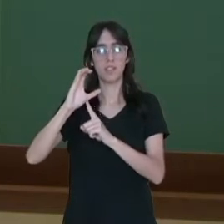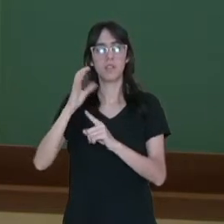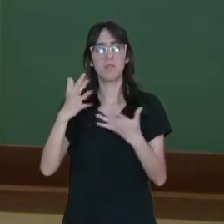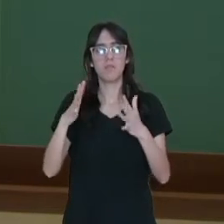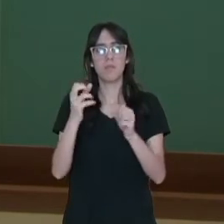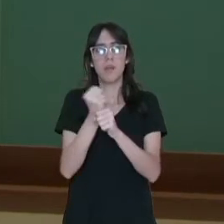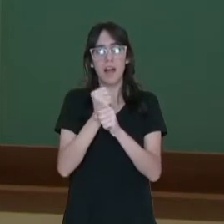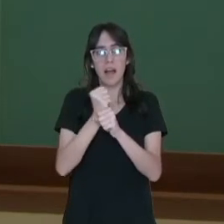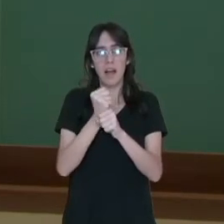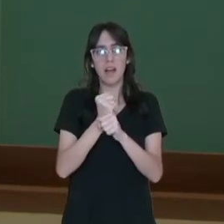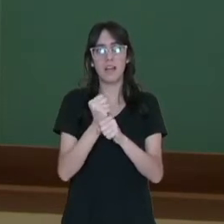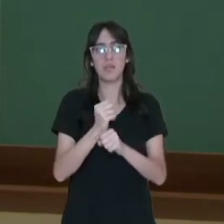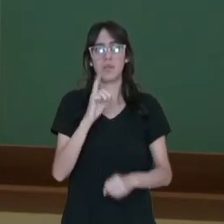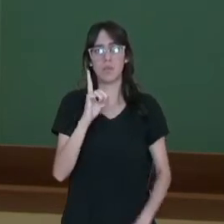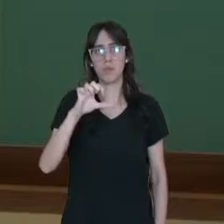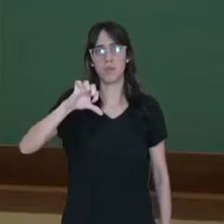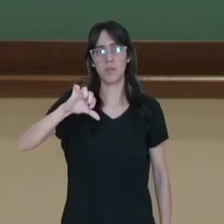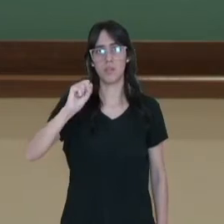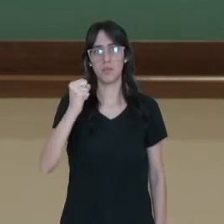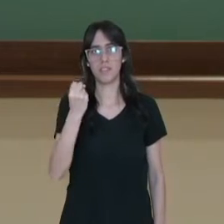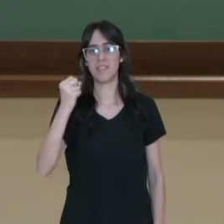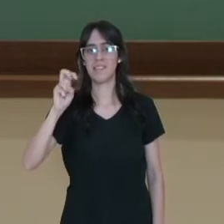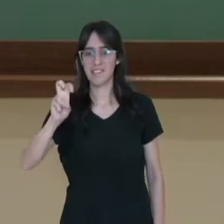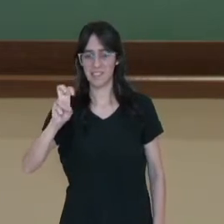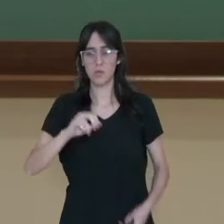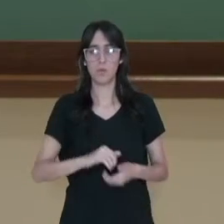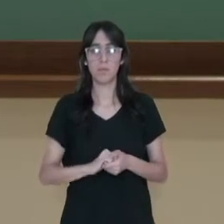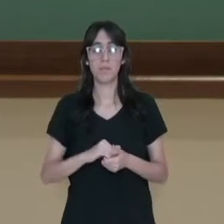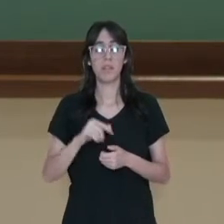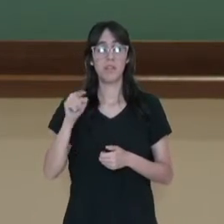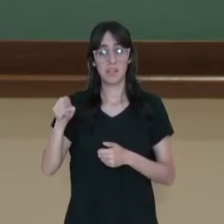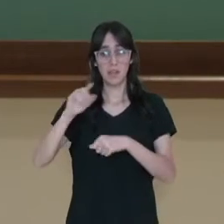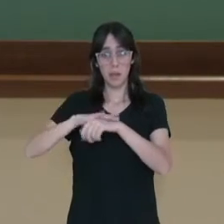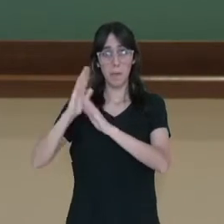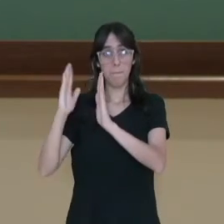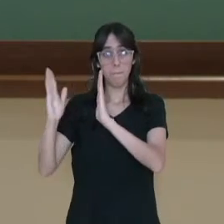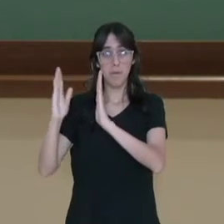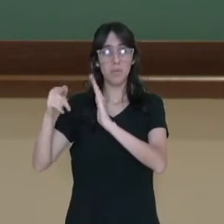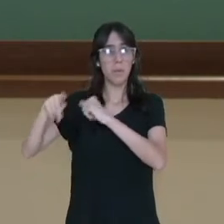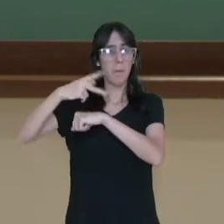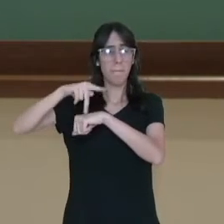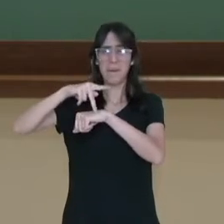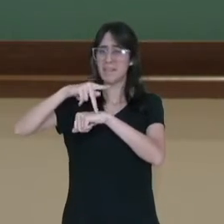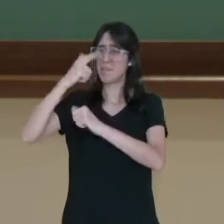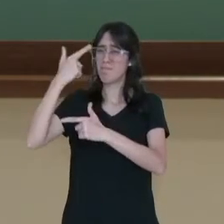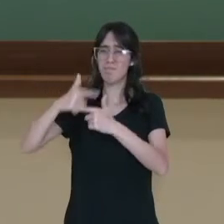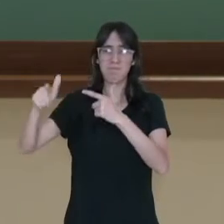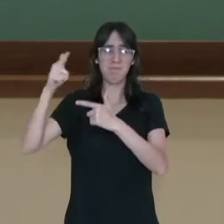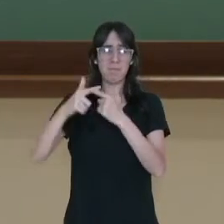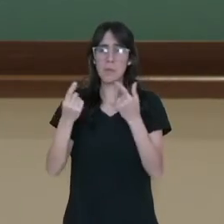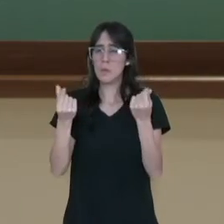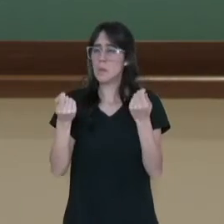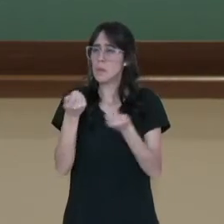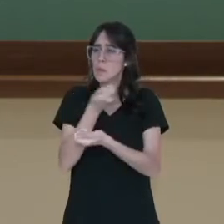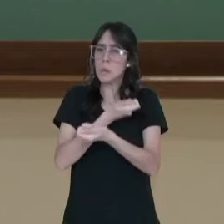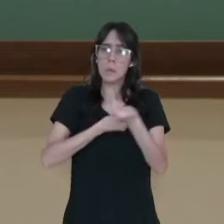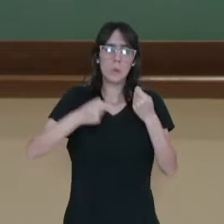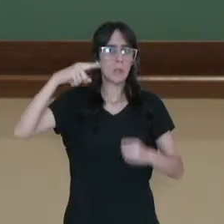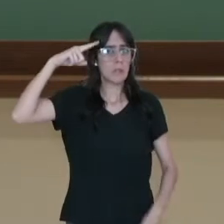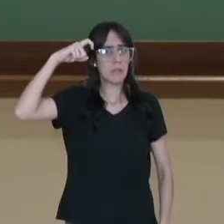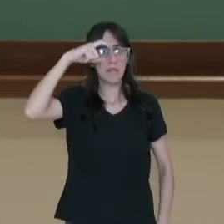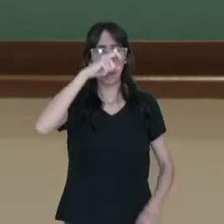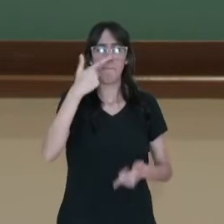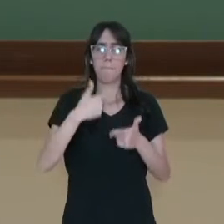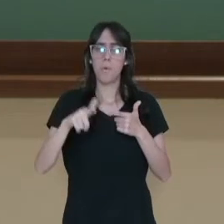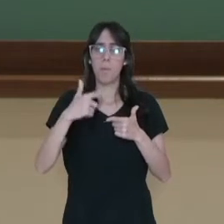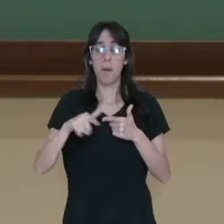1985. Nesse período, o país vivia uma grande crise, não só política, mas também econômica, social. E